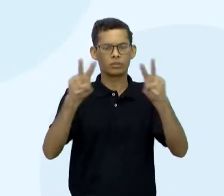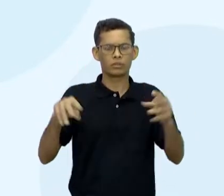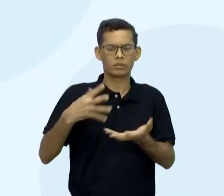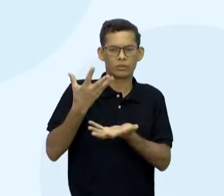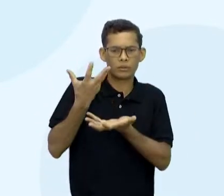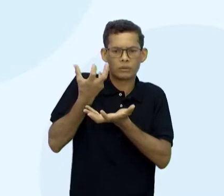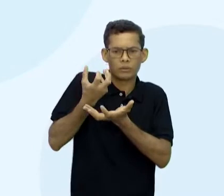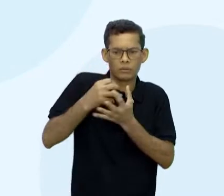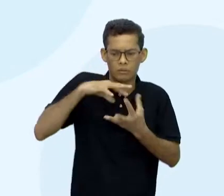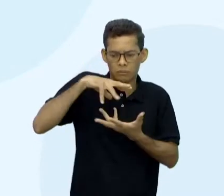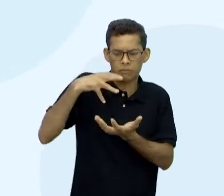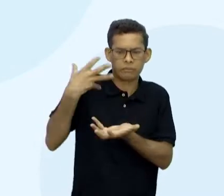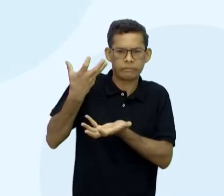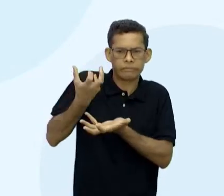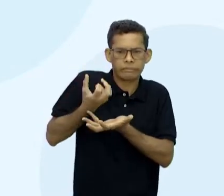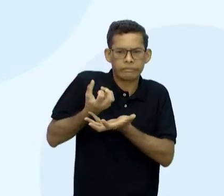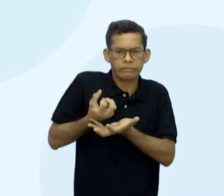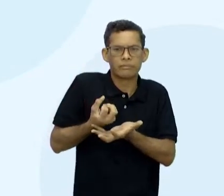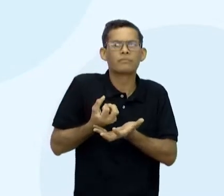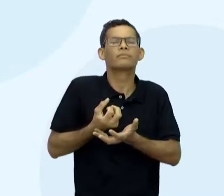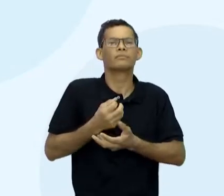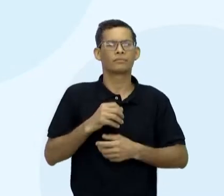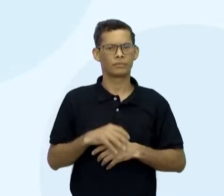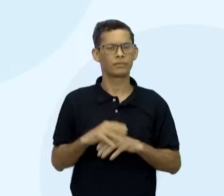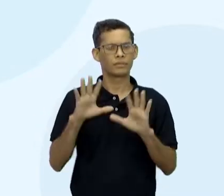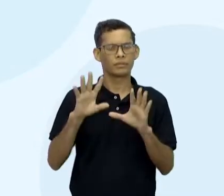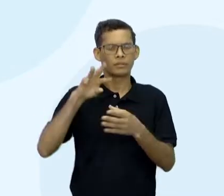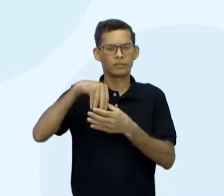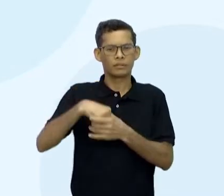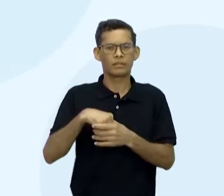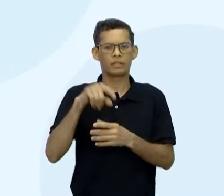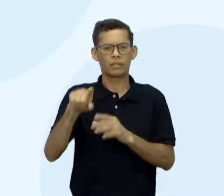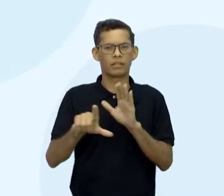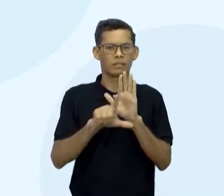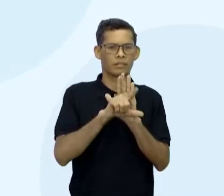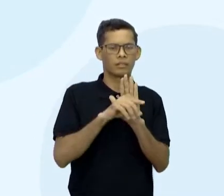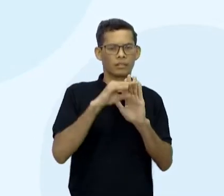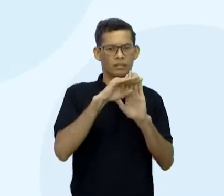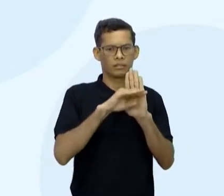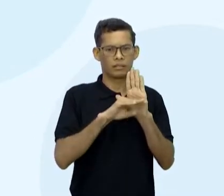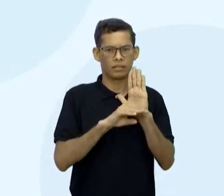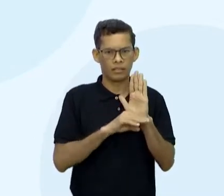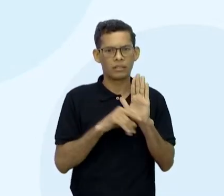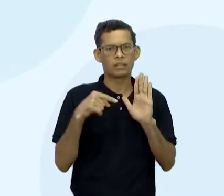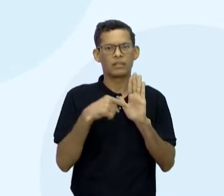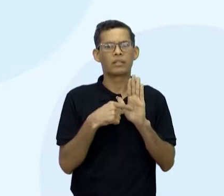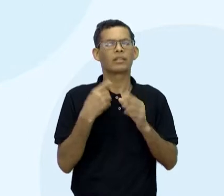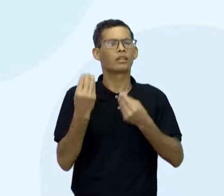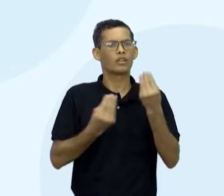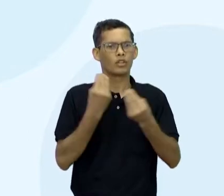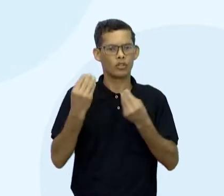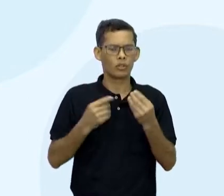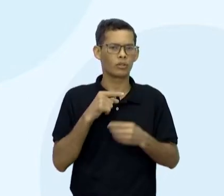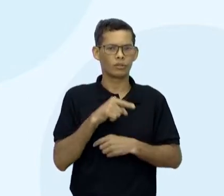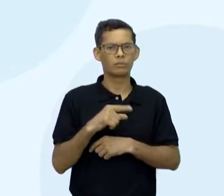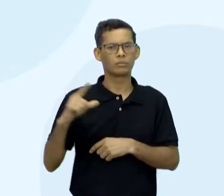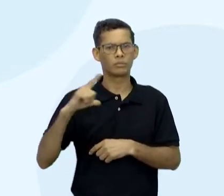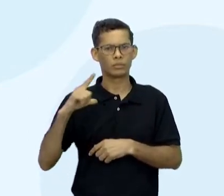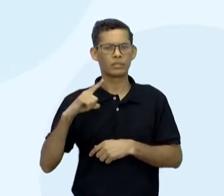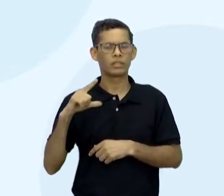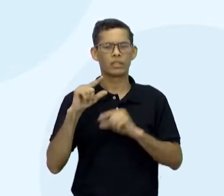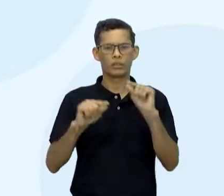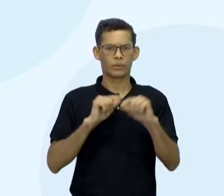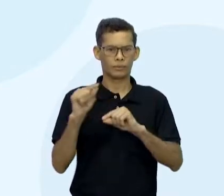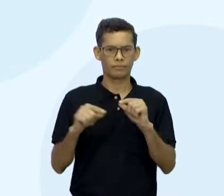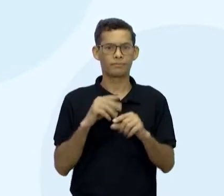mais que eu falei nas aulas anteriores? Dessa lei fundamental, a lei da gravitação, né? No caso, que está essa equação, que vamos